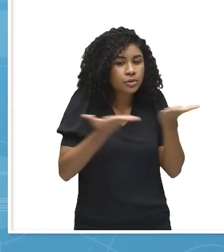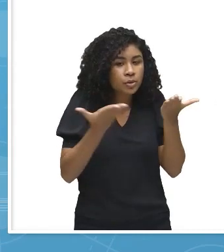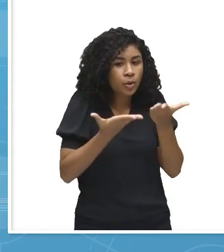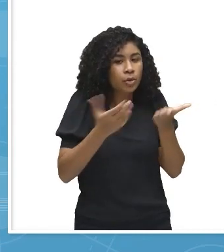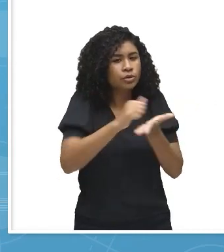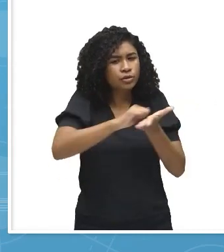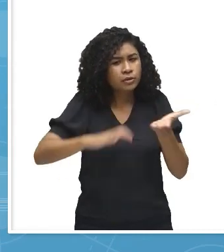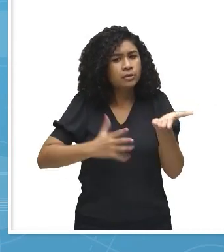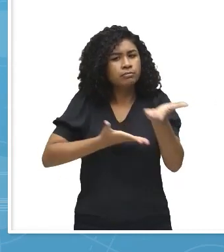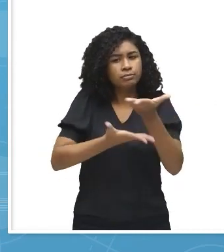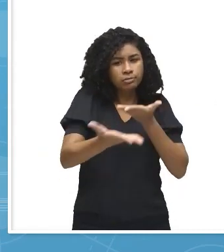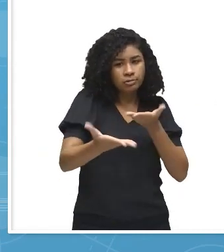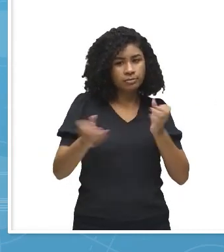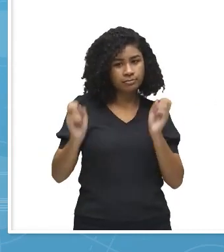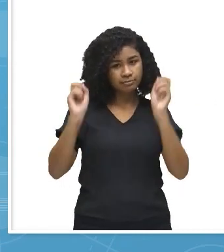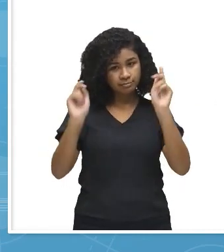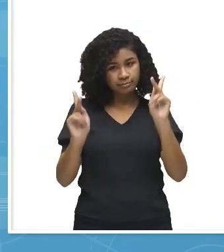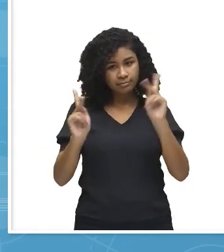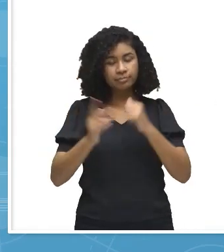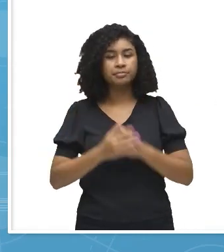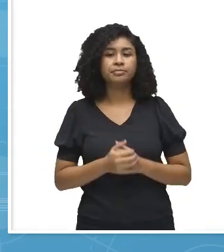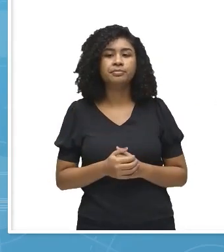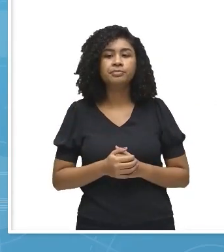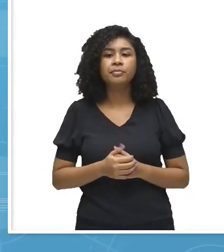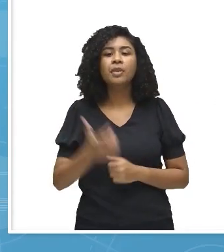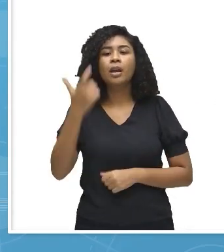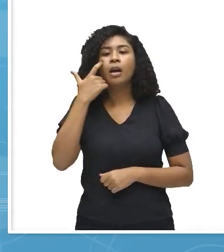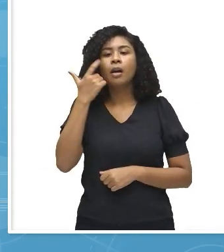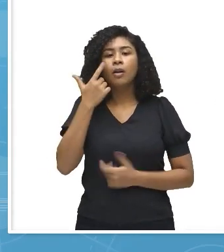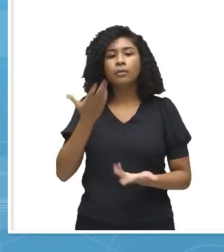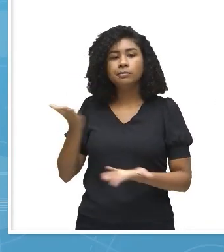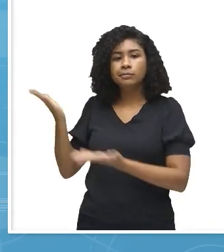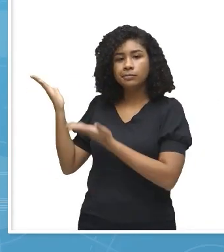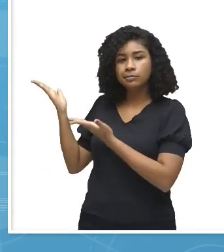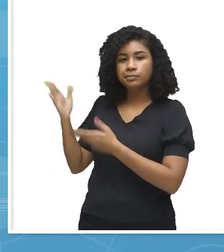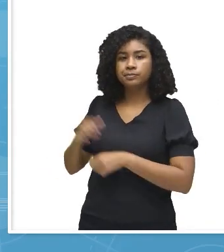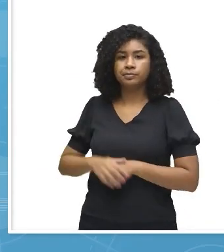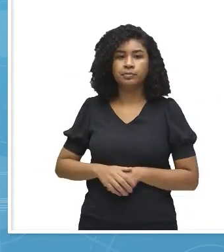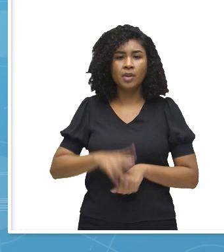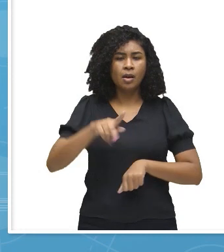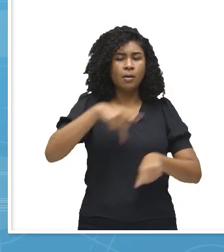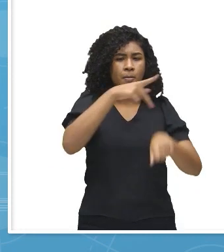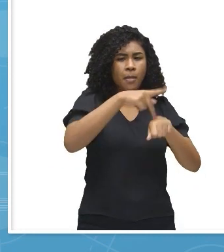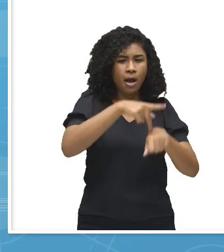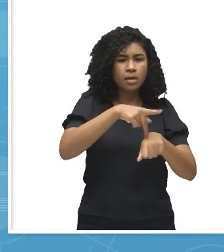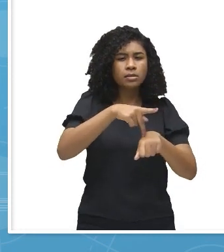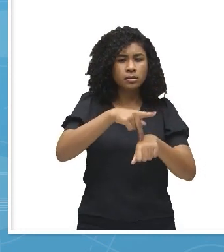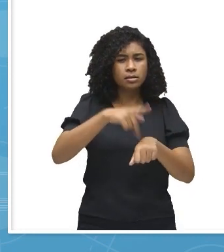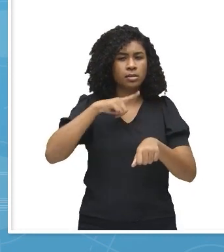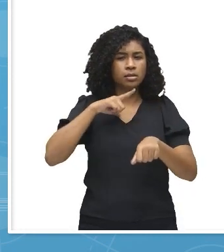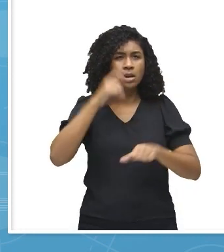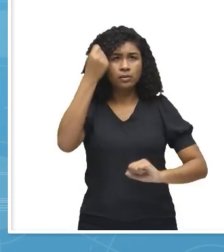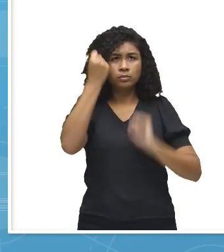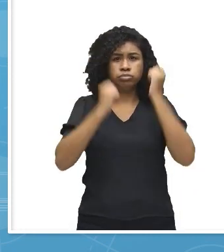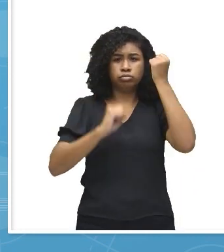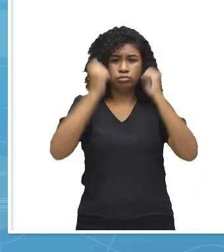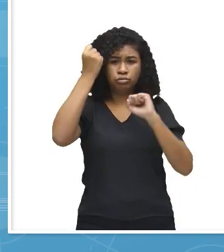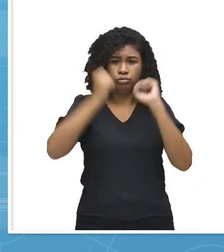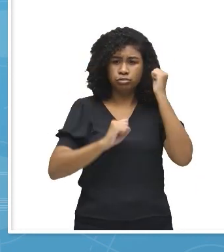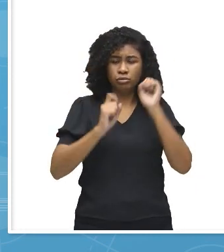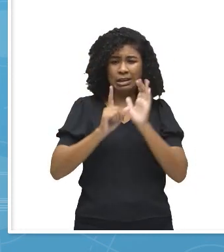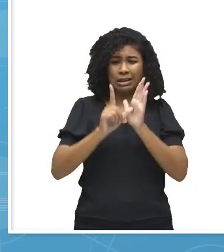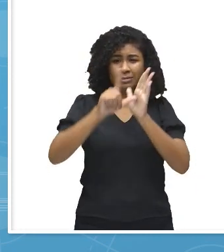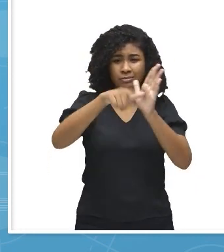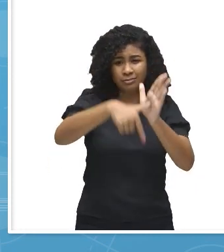Então vamos aí à questão, né? Nós temos aí que em países de industrialização tardia, que foi, por exemplo, o